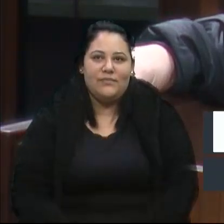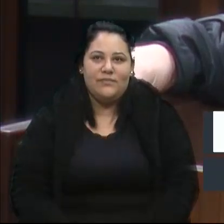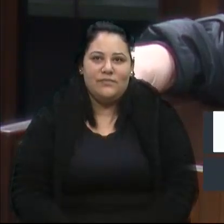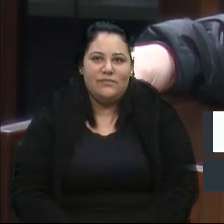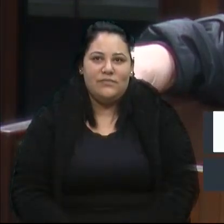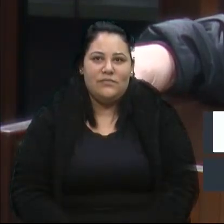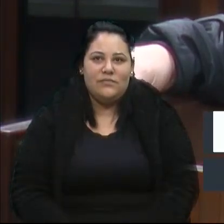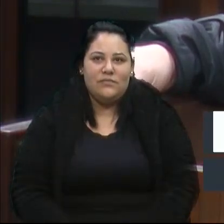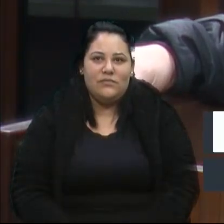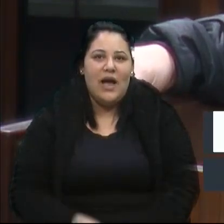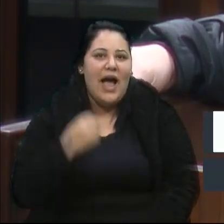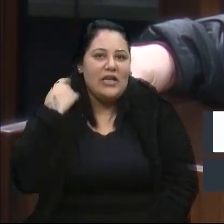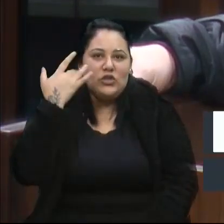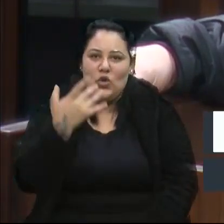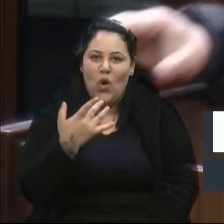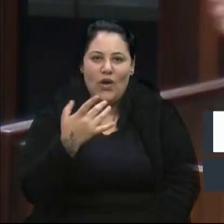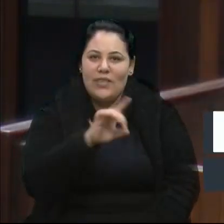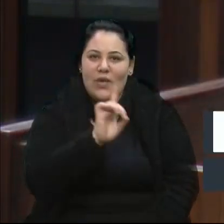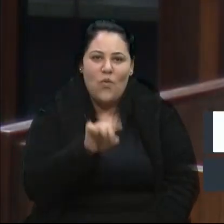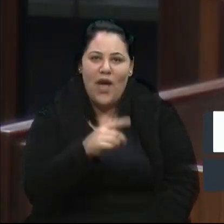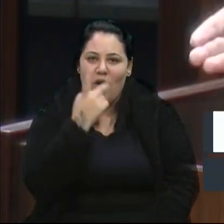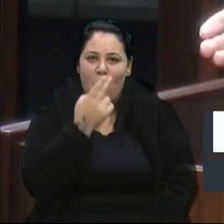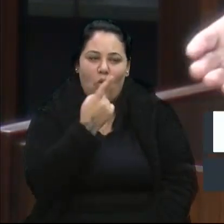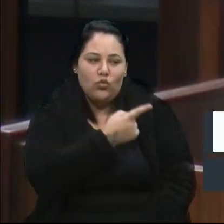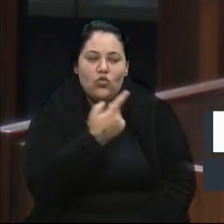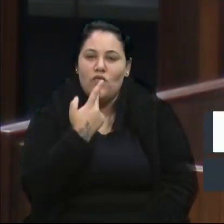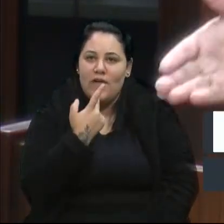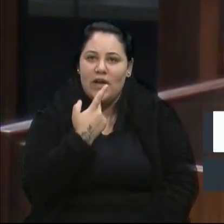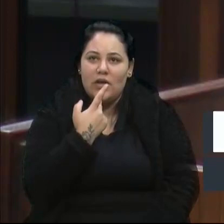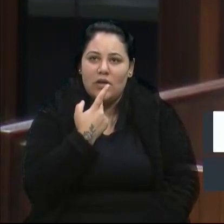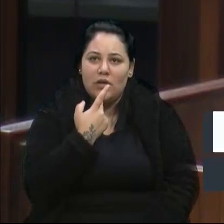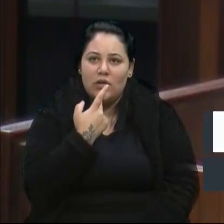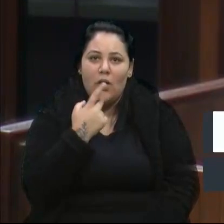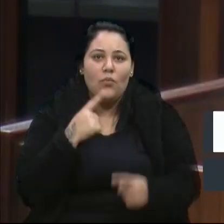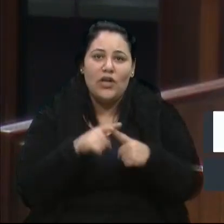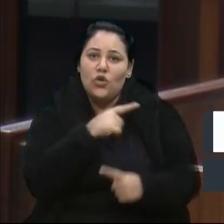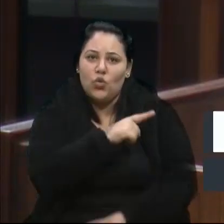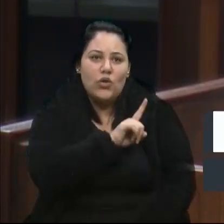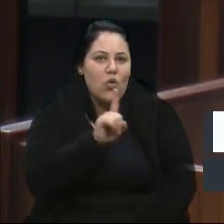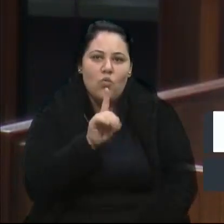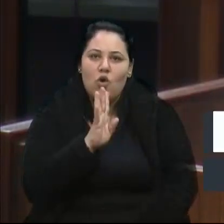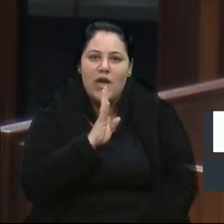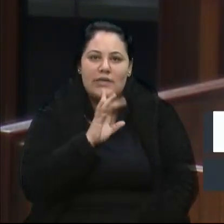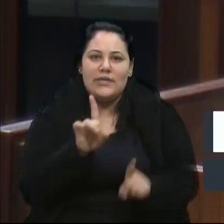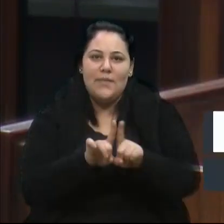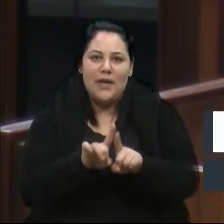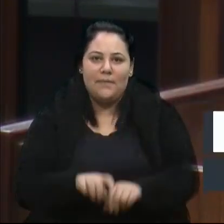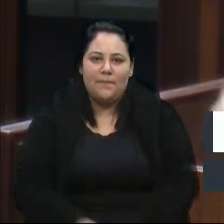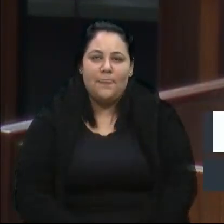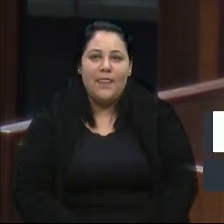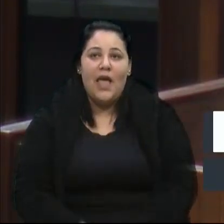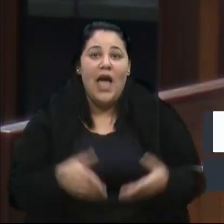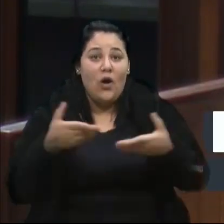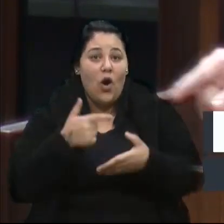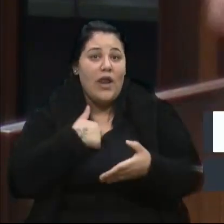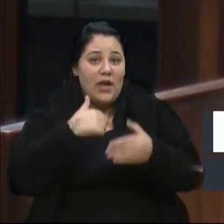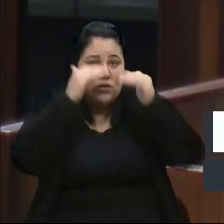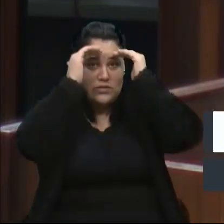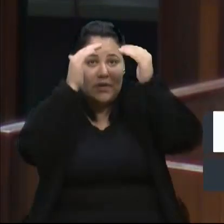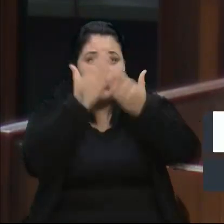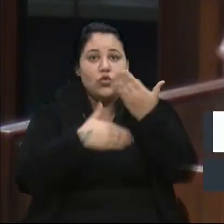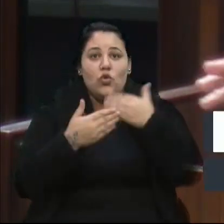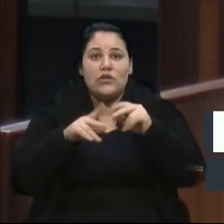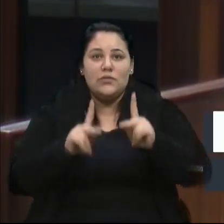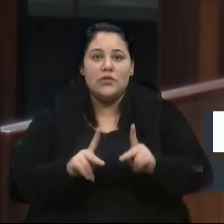Então, a história não é como o senhor conta, porque talvez o senhor não me conheça. Agora, eu respeito todas as pessoas